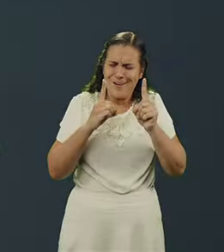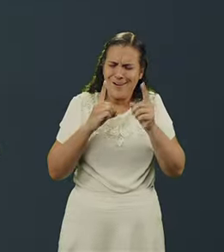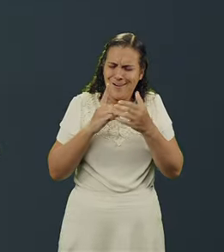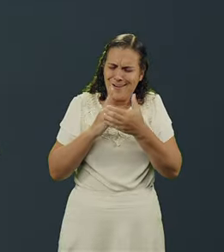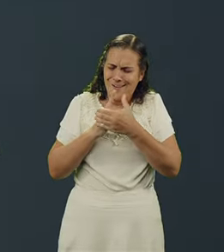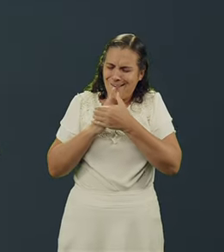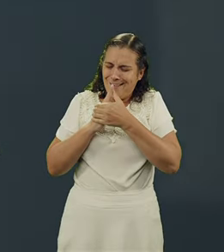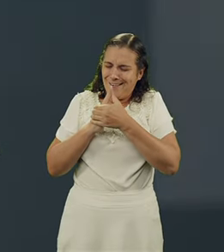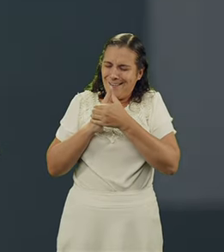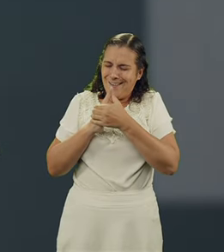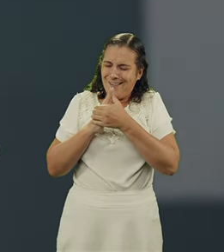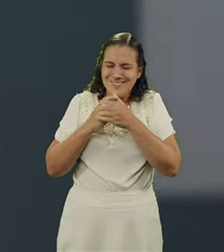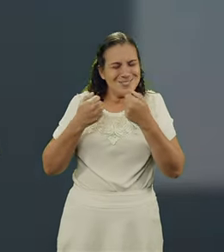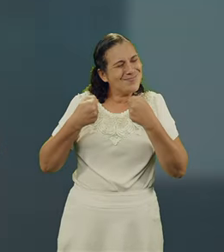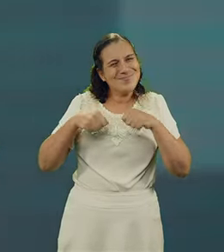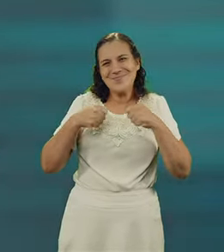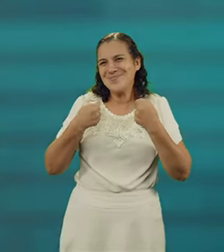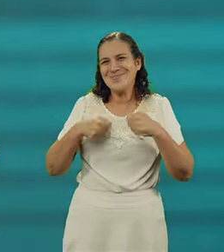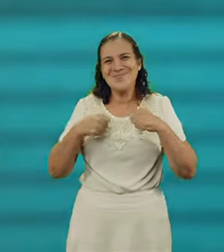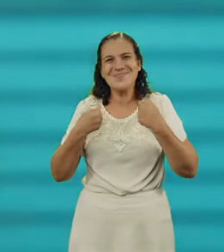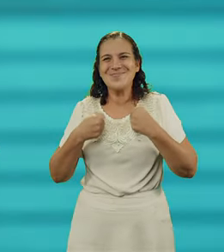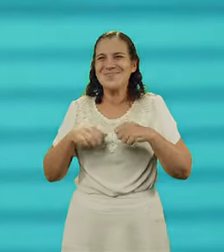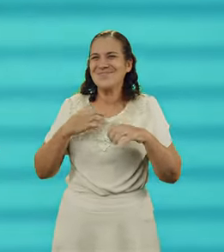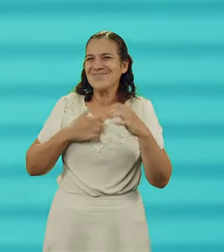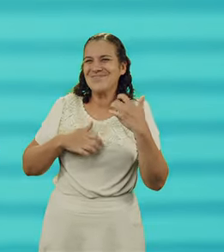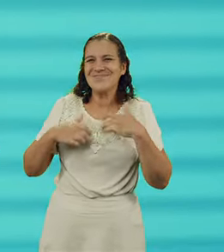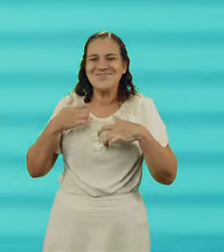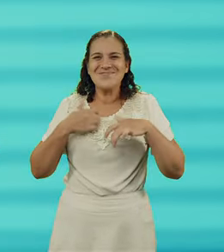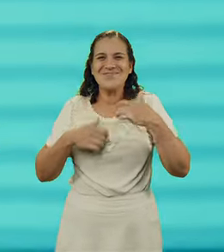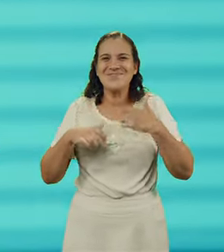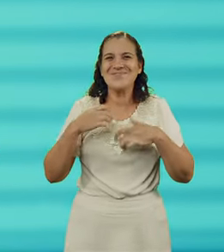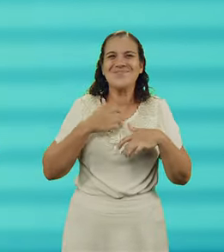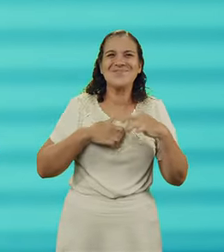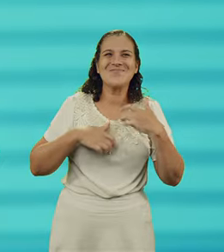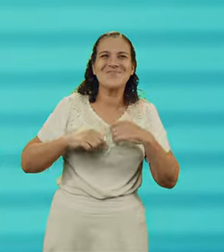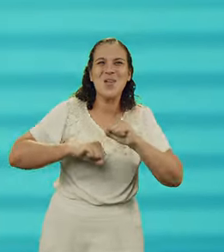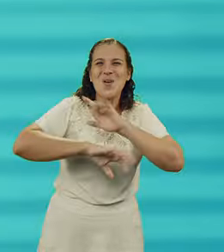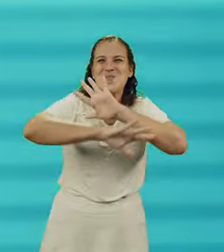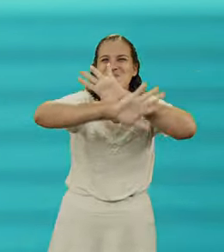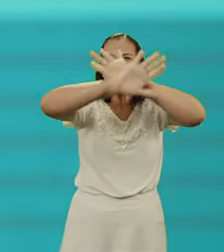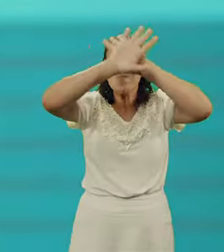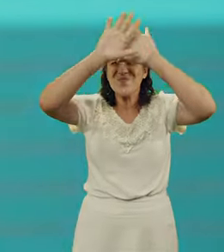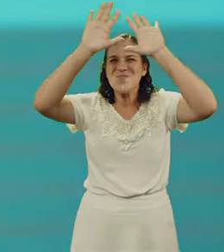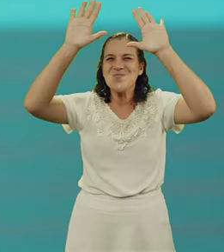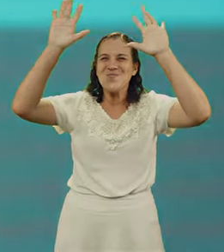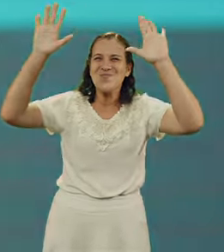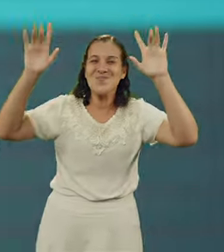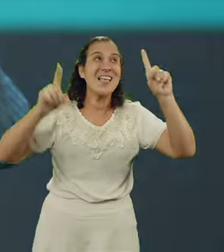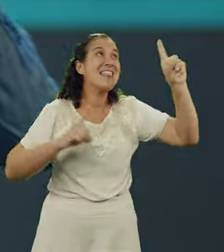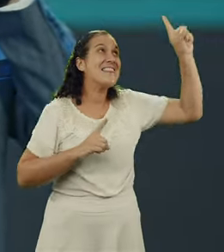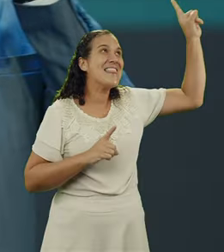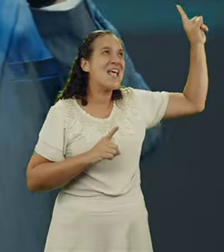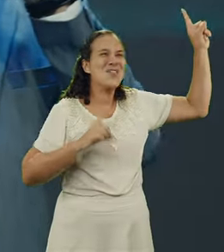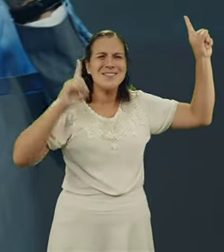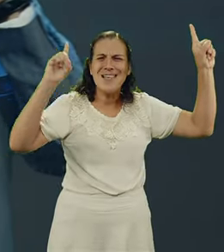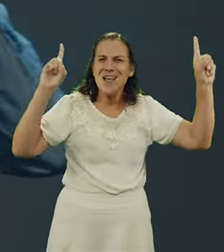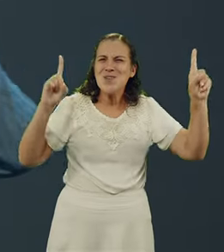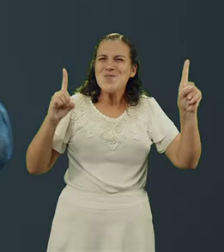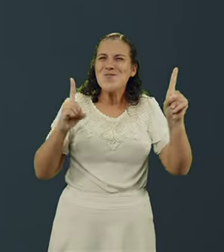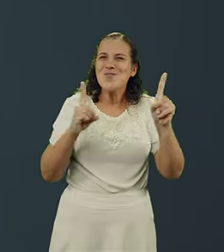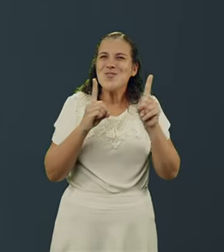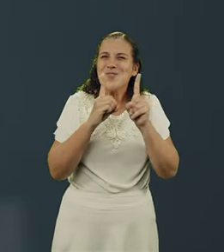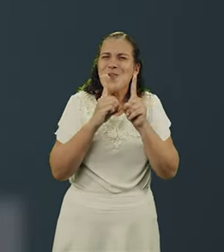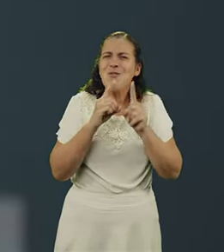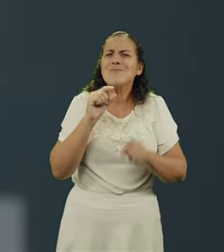não há o que temer. Oh, glória! Se Deus é por nós, quem será contra nós? Levante as suas